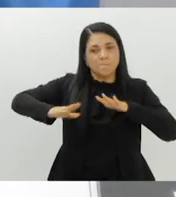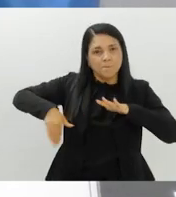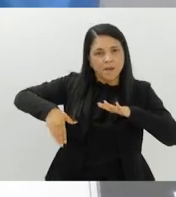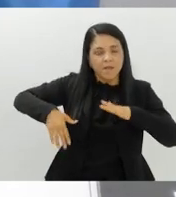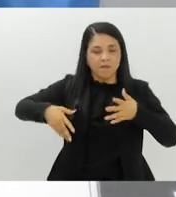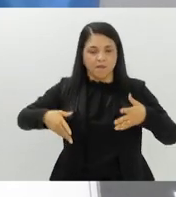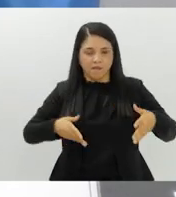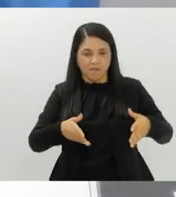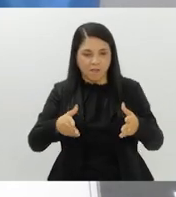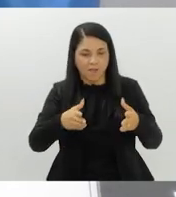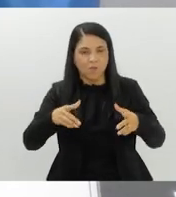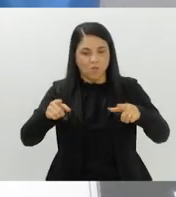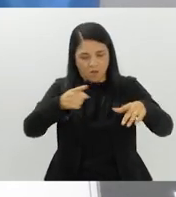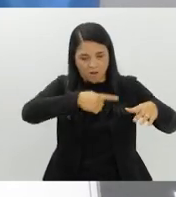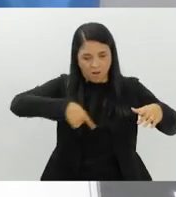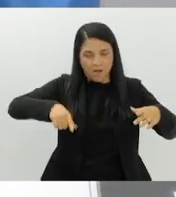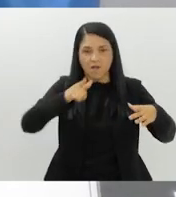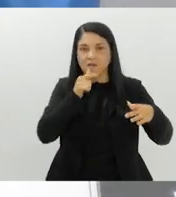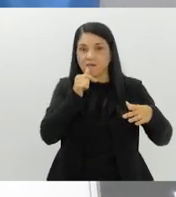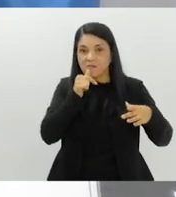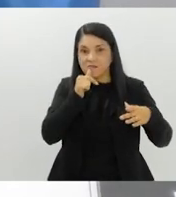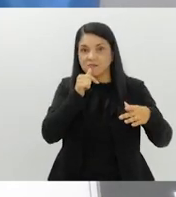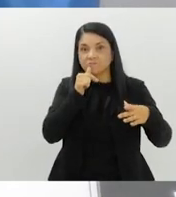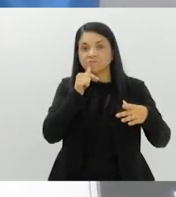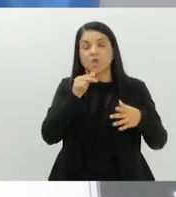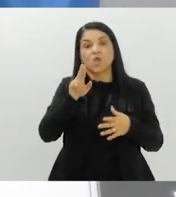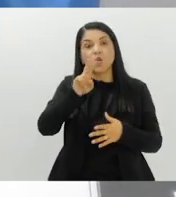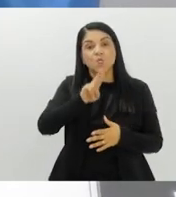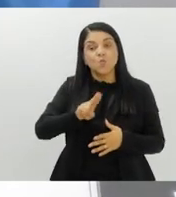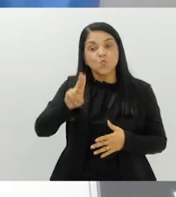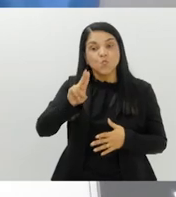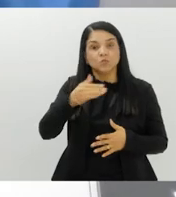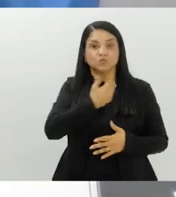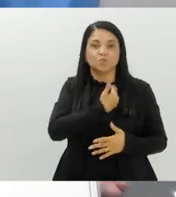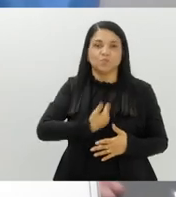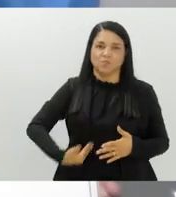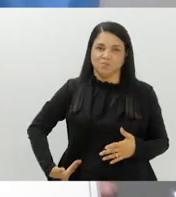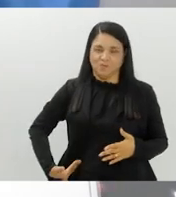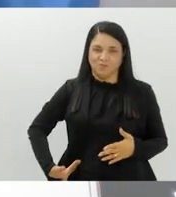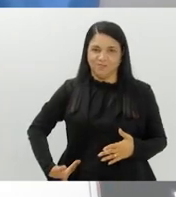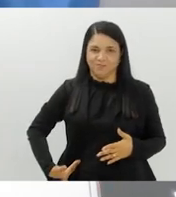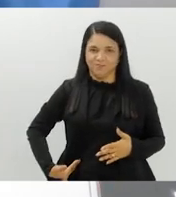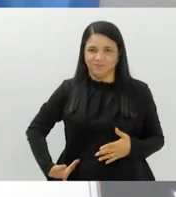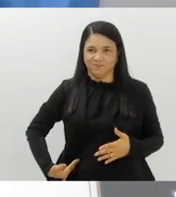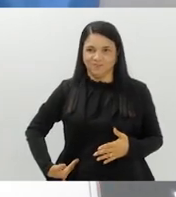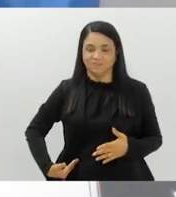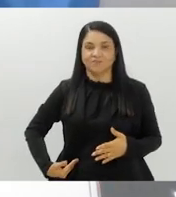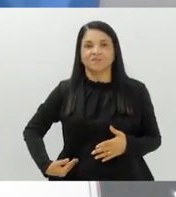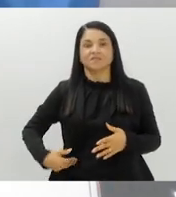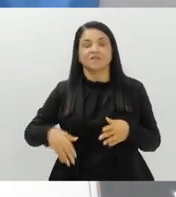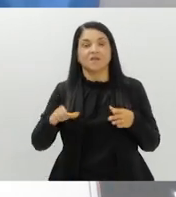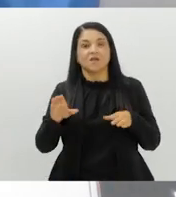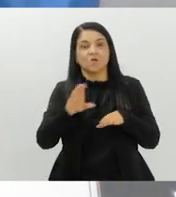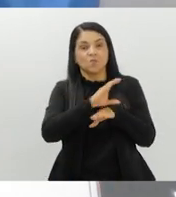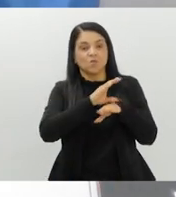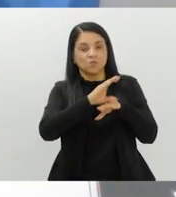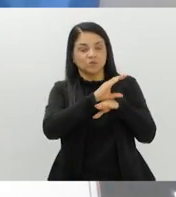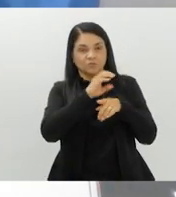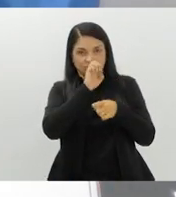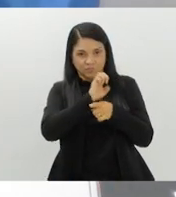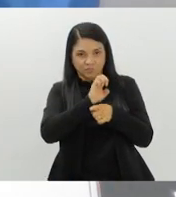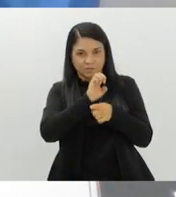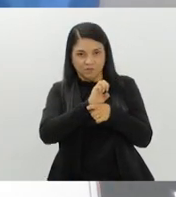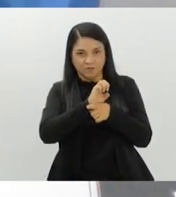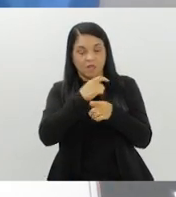as lagoas são bens públicos de uso comum. Nós, na Constituição Estadual, fui relator da Constituição Estadual, já